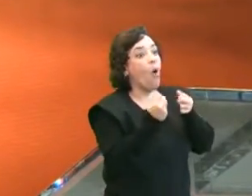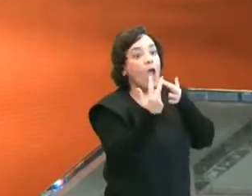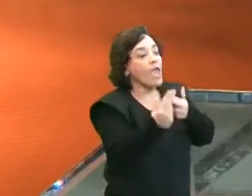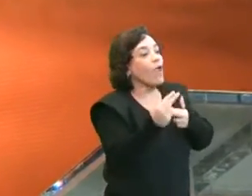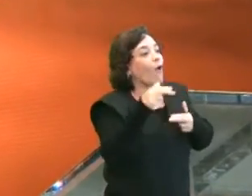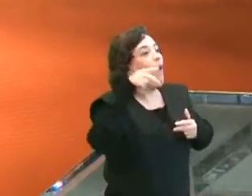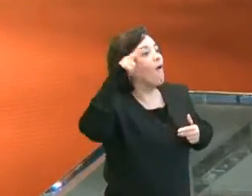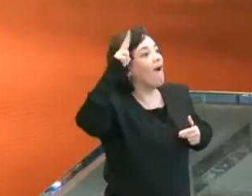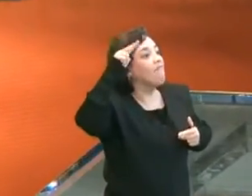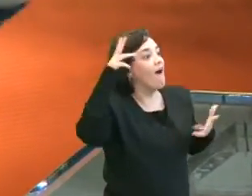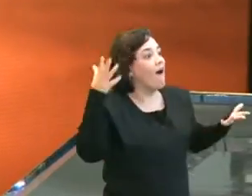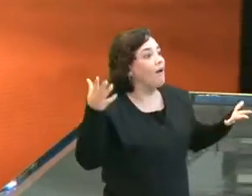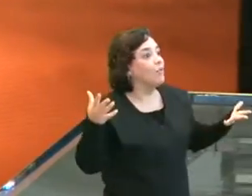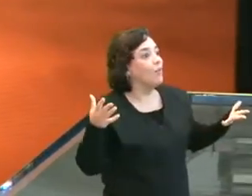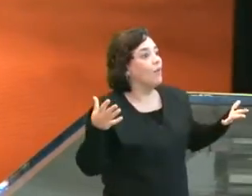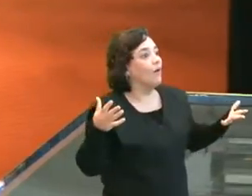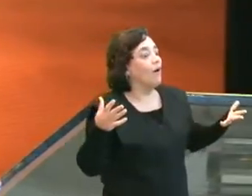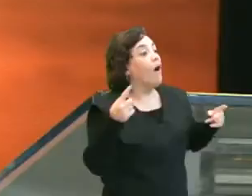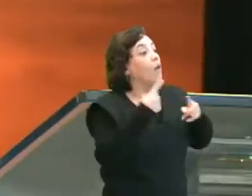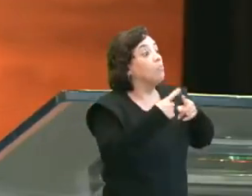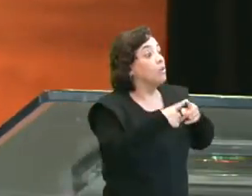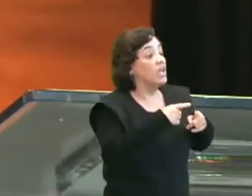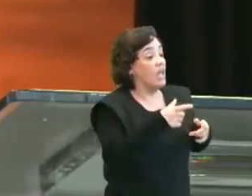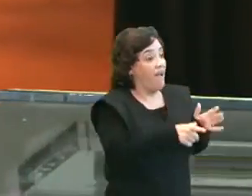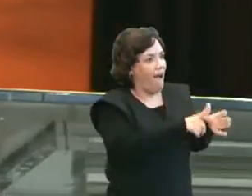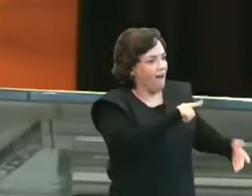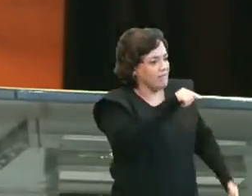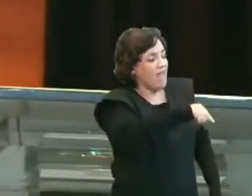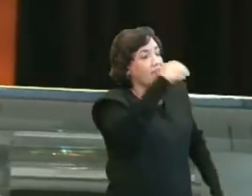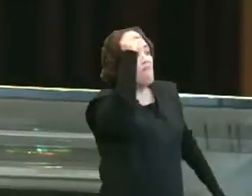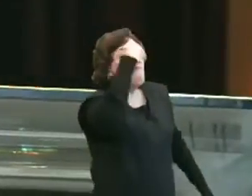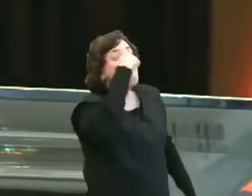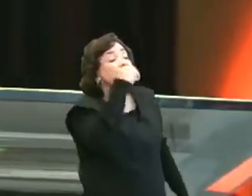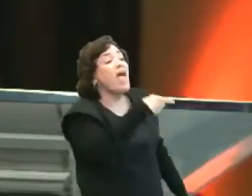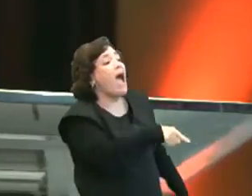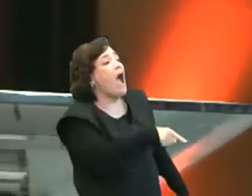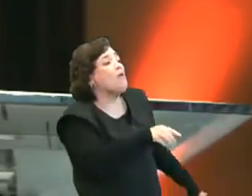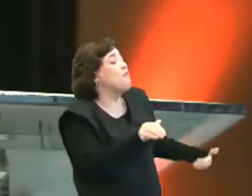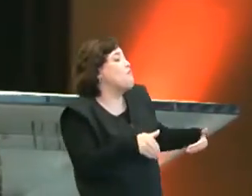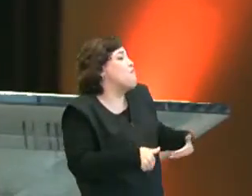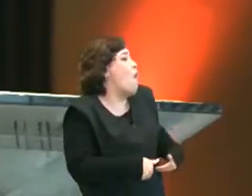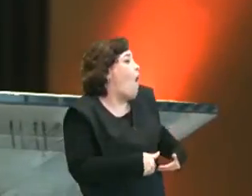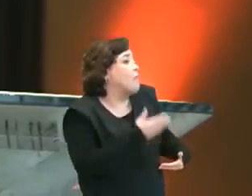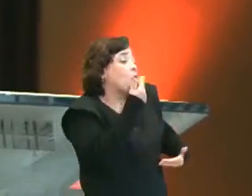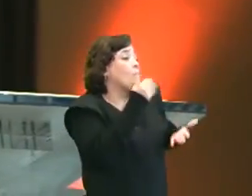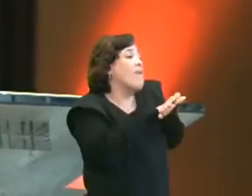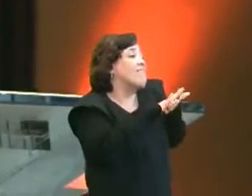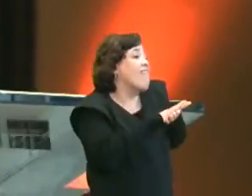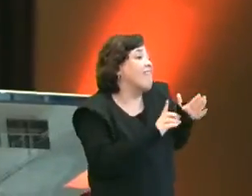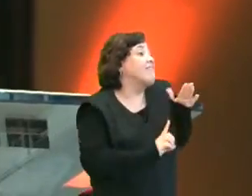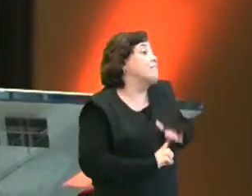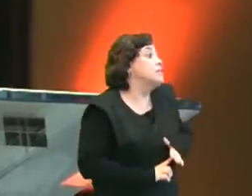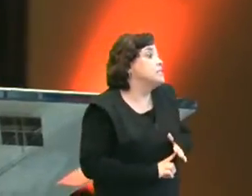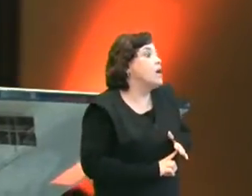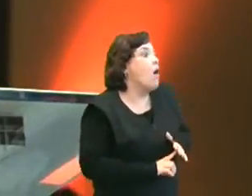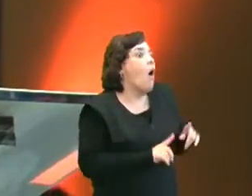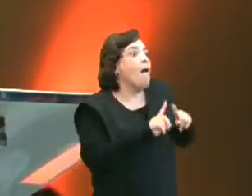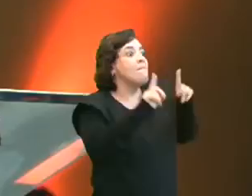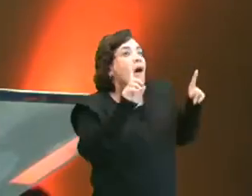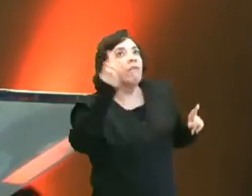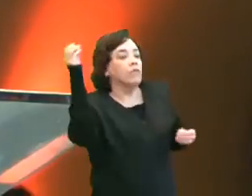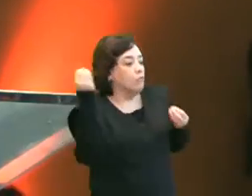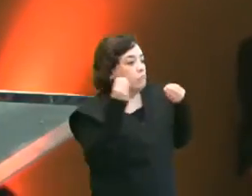são maiores do que nós. A mão do Senhor virá sobre a sua vida